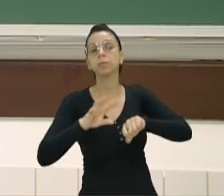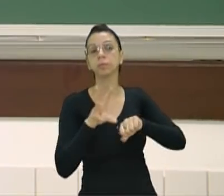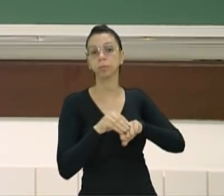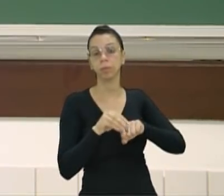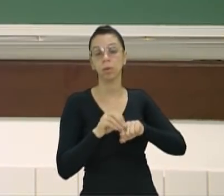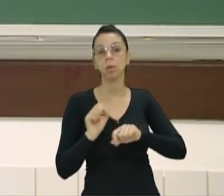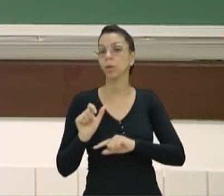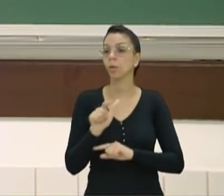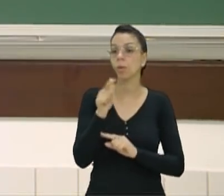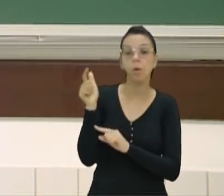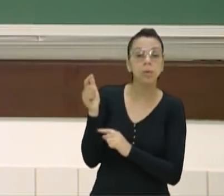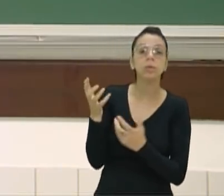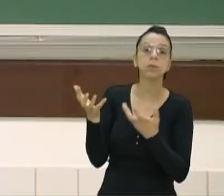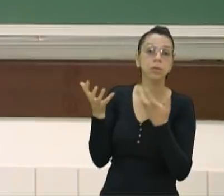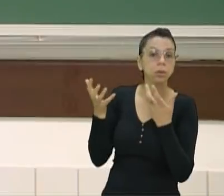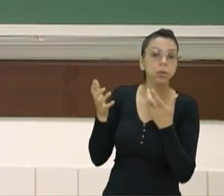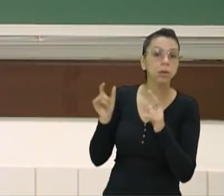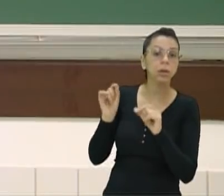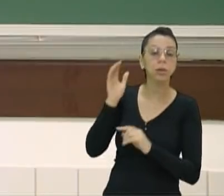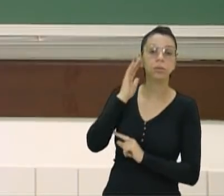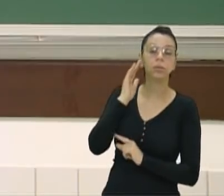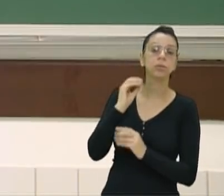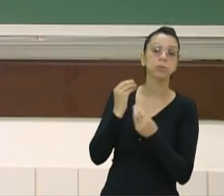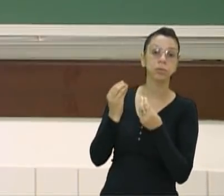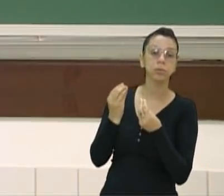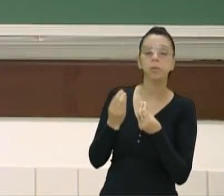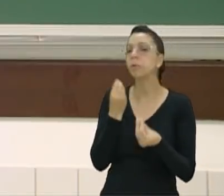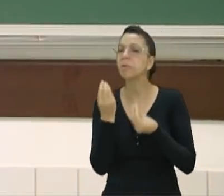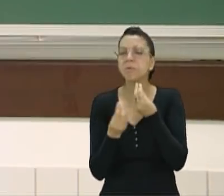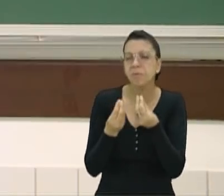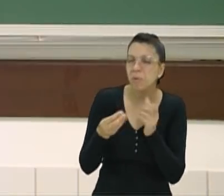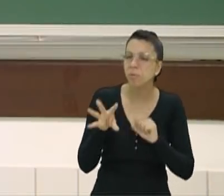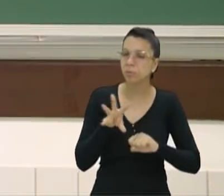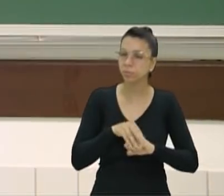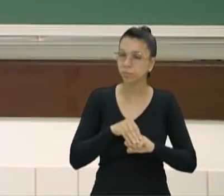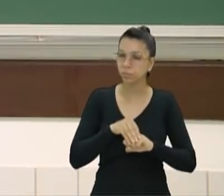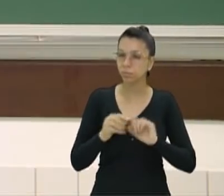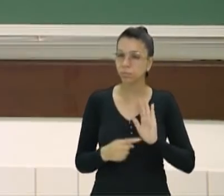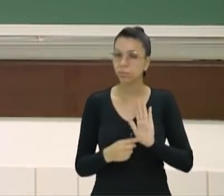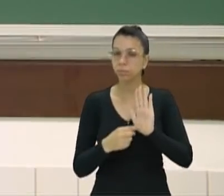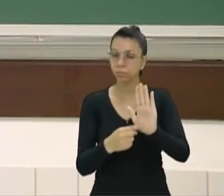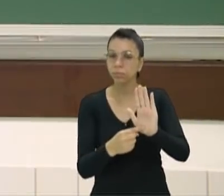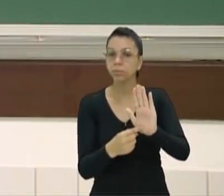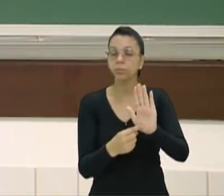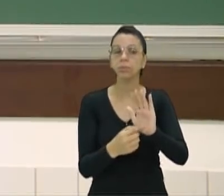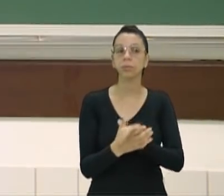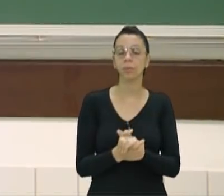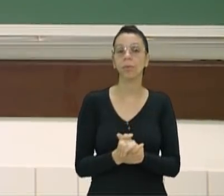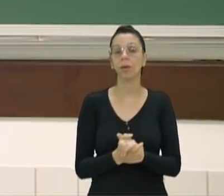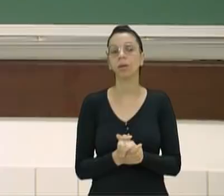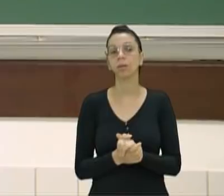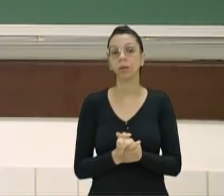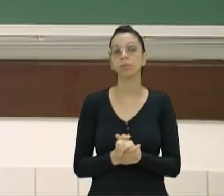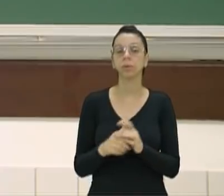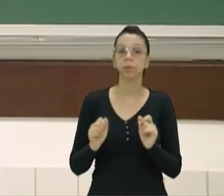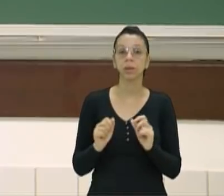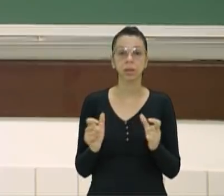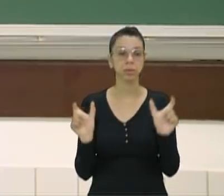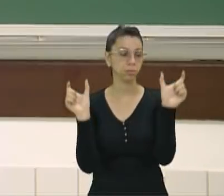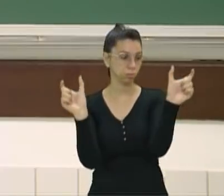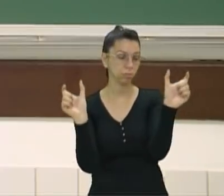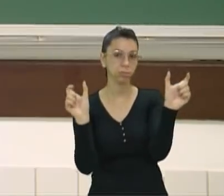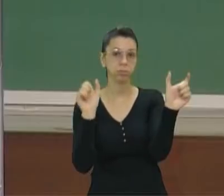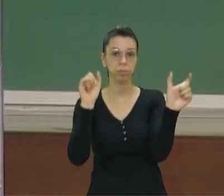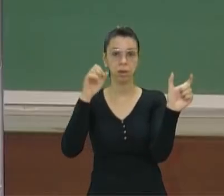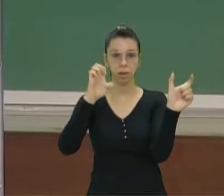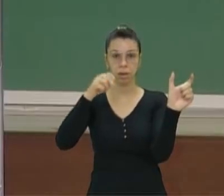vão defender que nós conhecemos. Mas aí como nós conhecemos? Aí aparece essa questão, por exemplo, entre empirismo e racionalismo. Então,